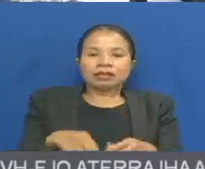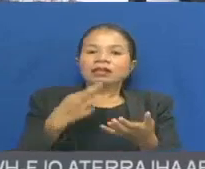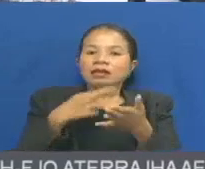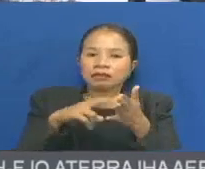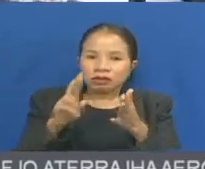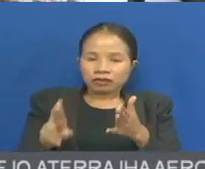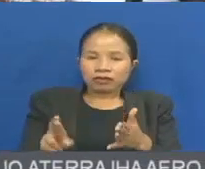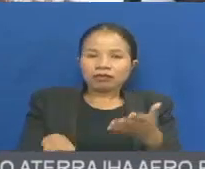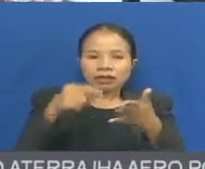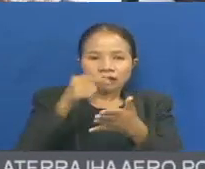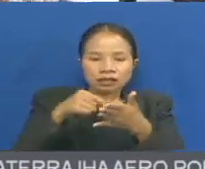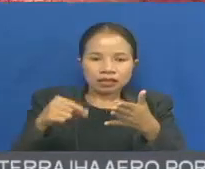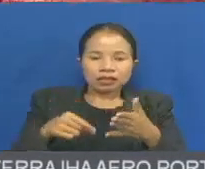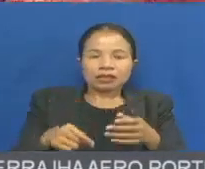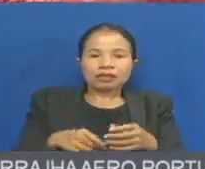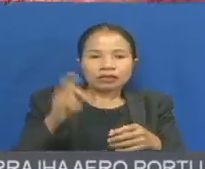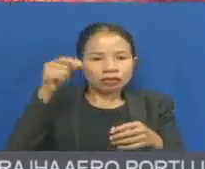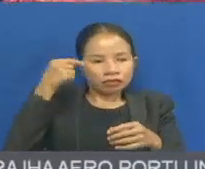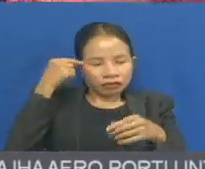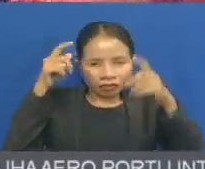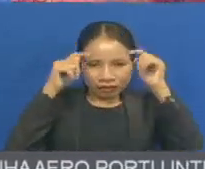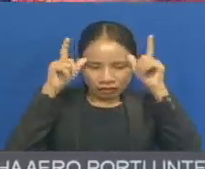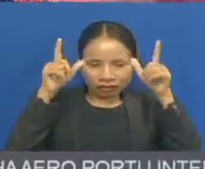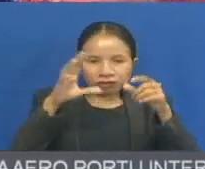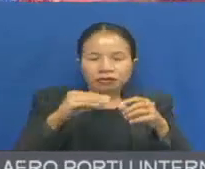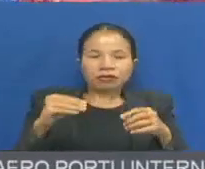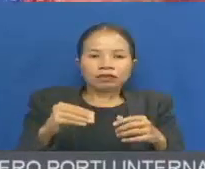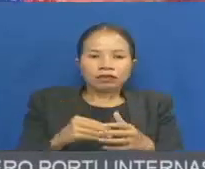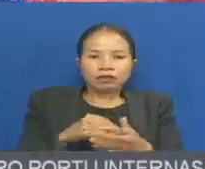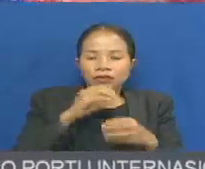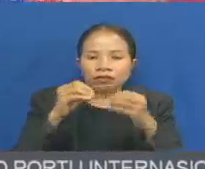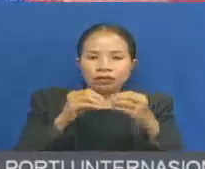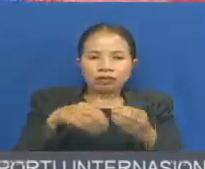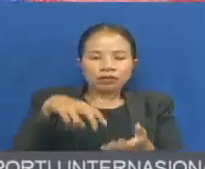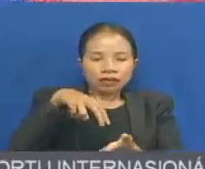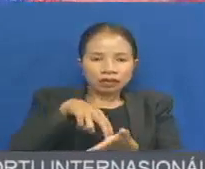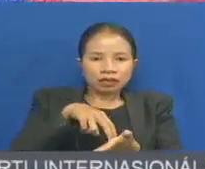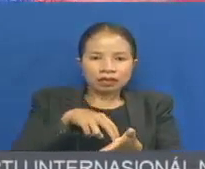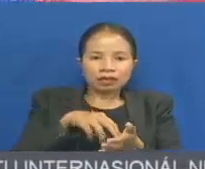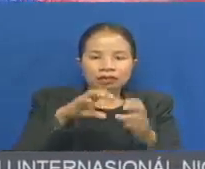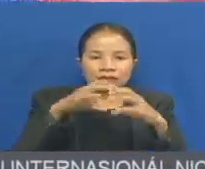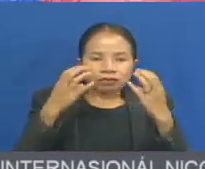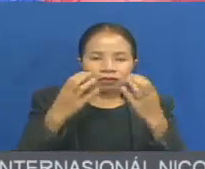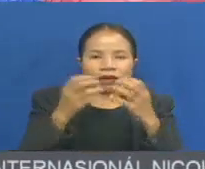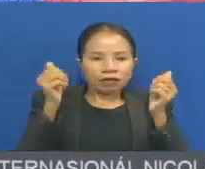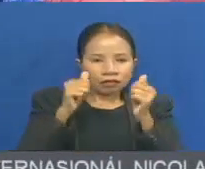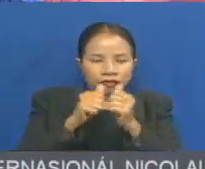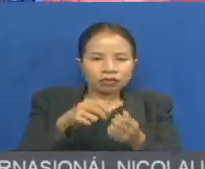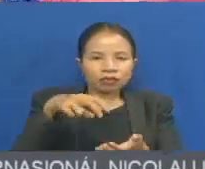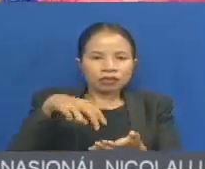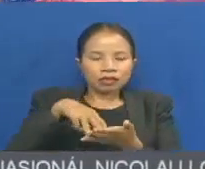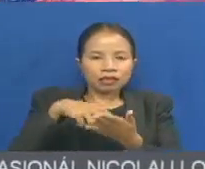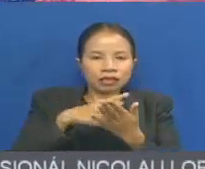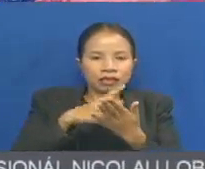aprova. Acordo de cooperação entre Governo Timor-Leste no Kuwait, Conabá Estabelecimento Comitê Conjunto, onde